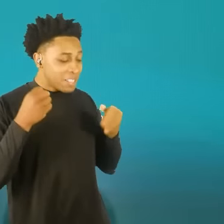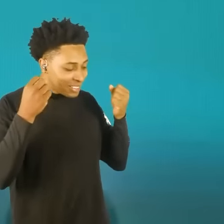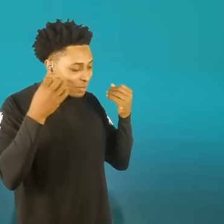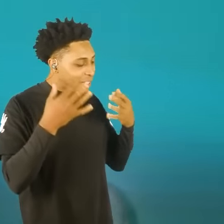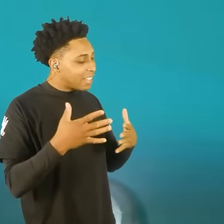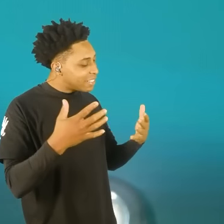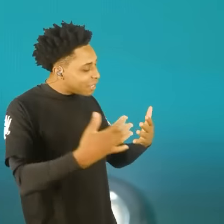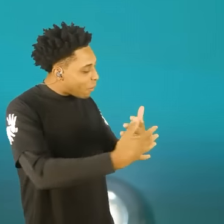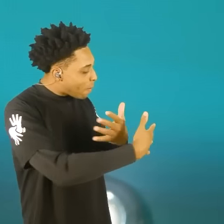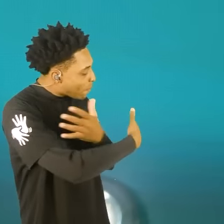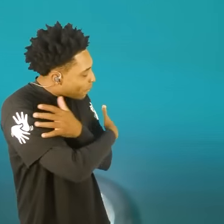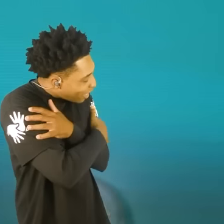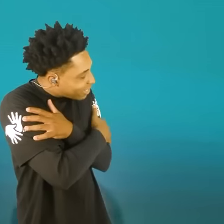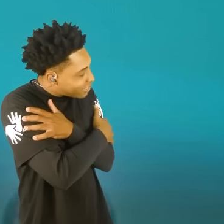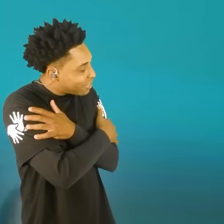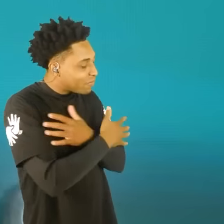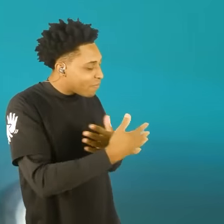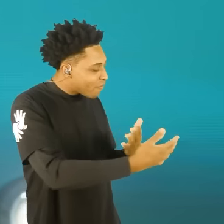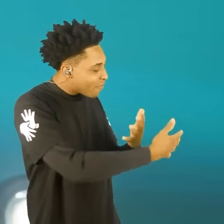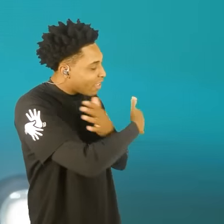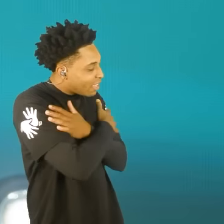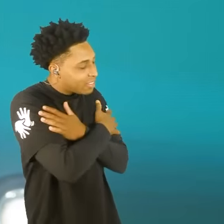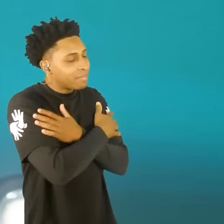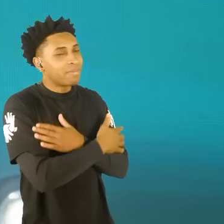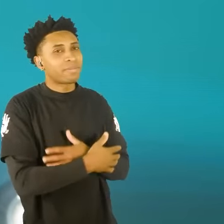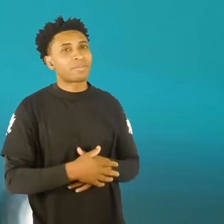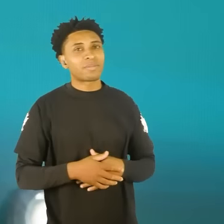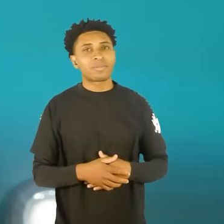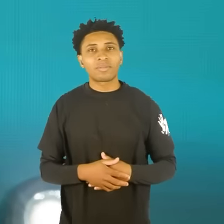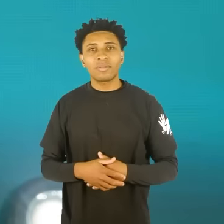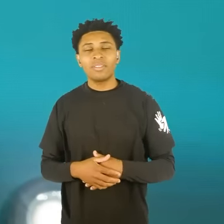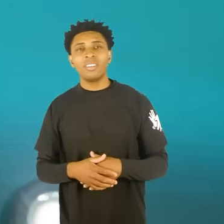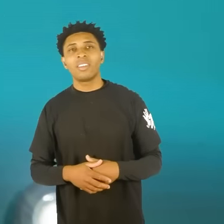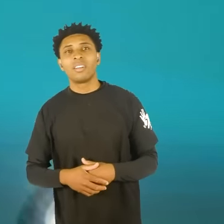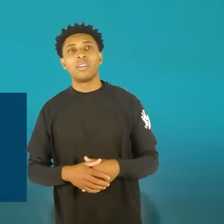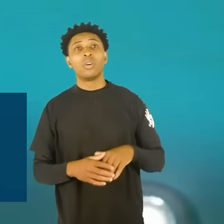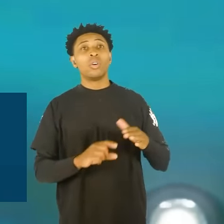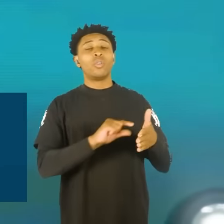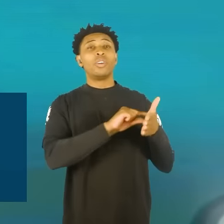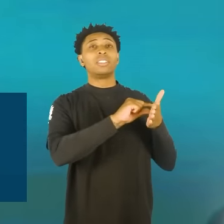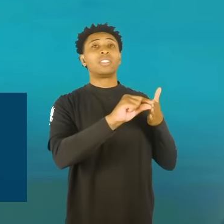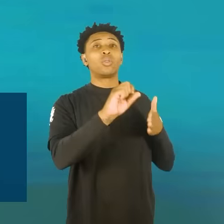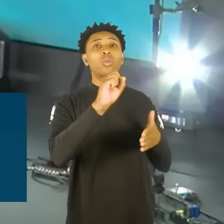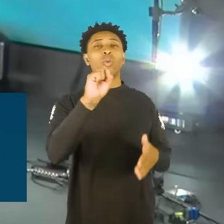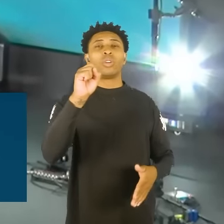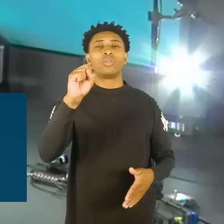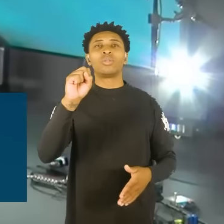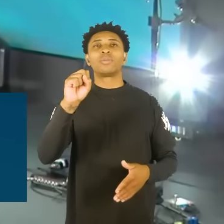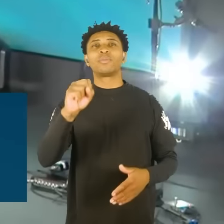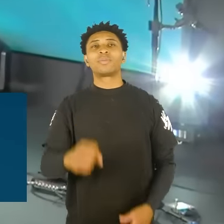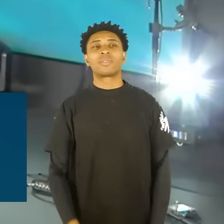e Deus abraça sem explicação. O final do versículo 8 diz o quê? Põe para mim aqui.